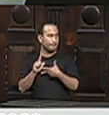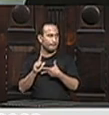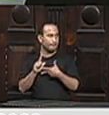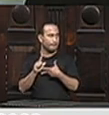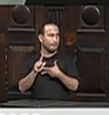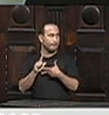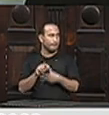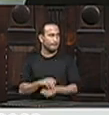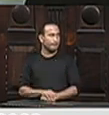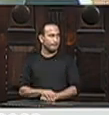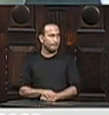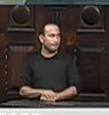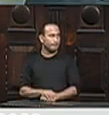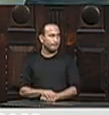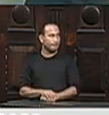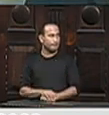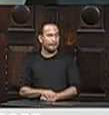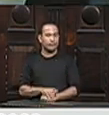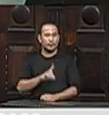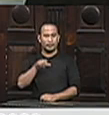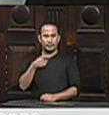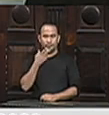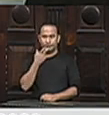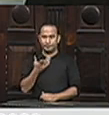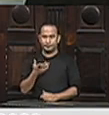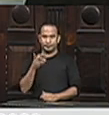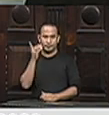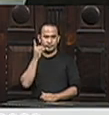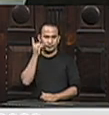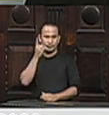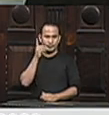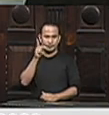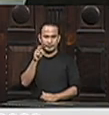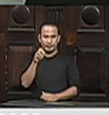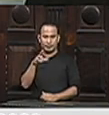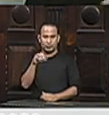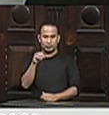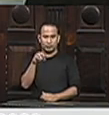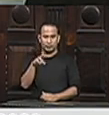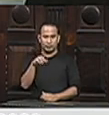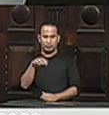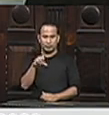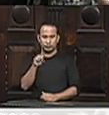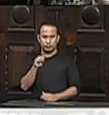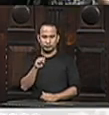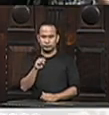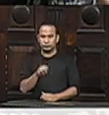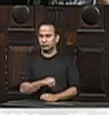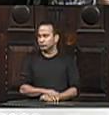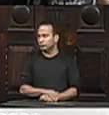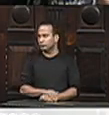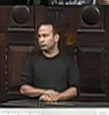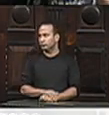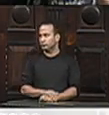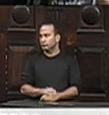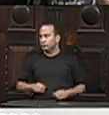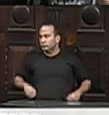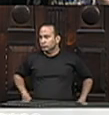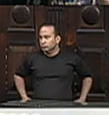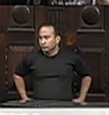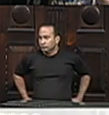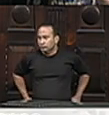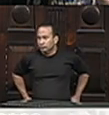ganhou a liminar, impedindo, portanto, o governo de cobrar, fazer a cobrança dos 14%